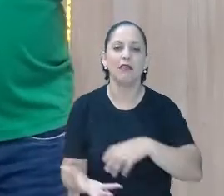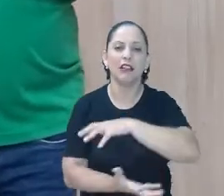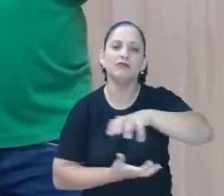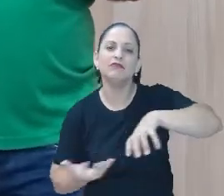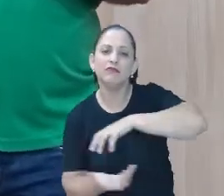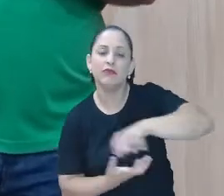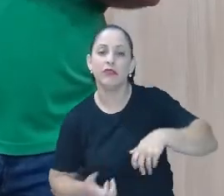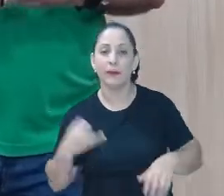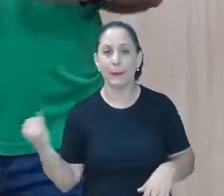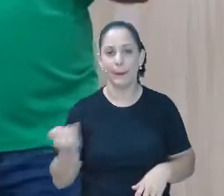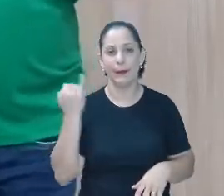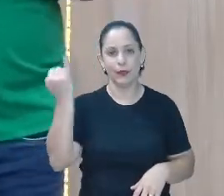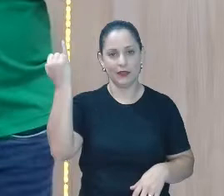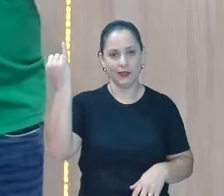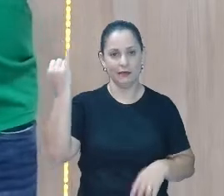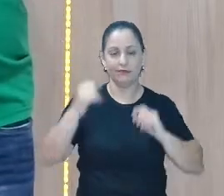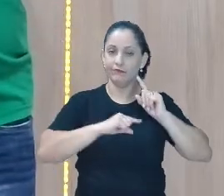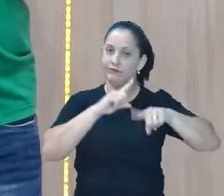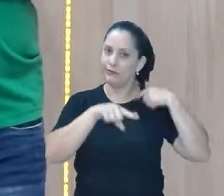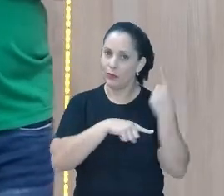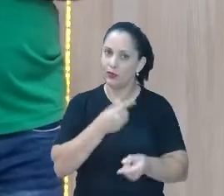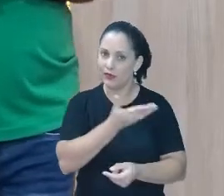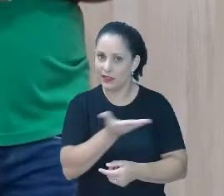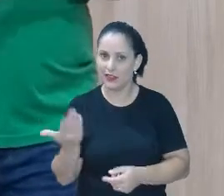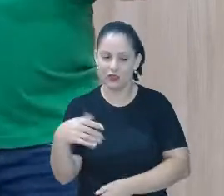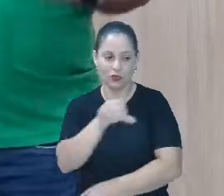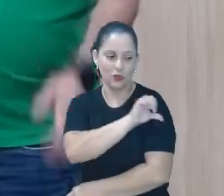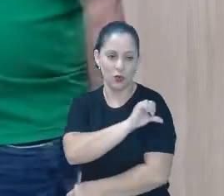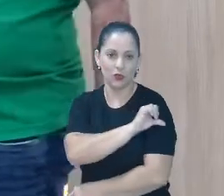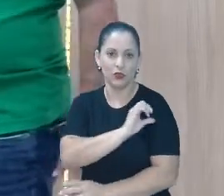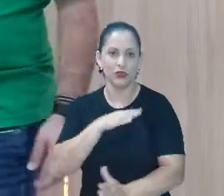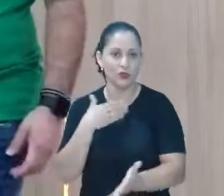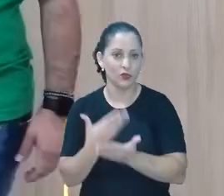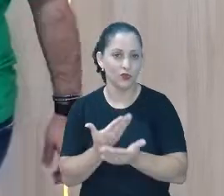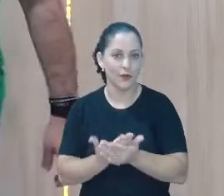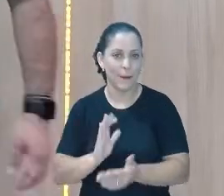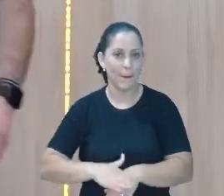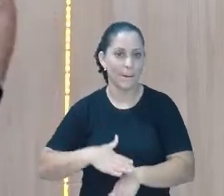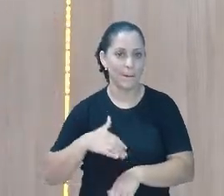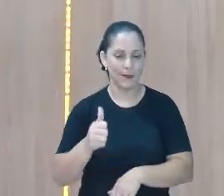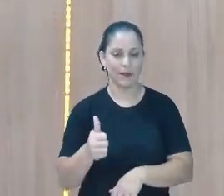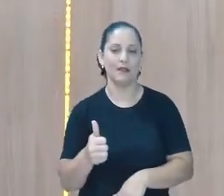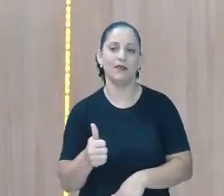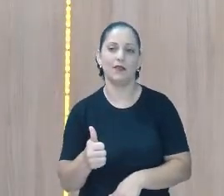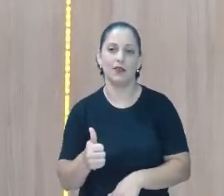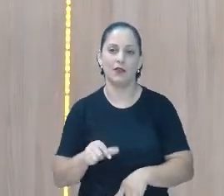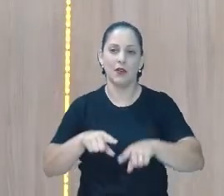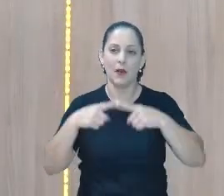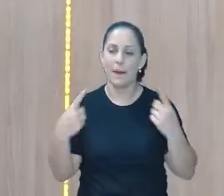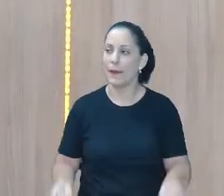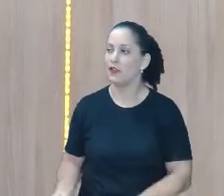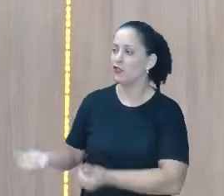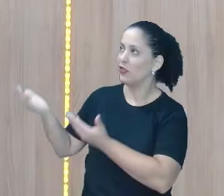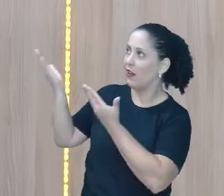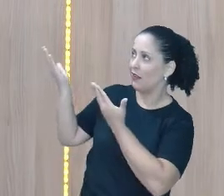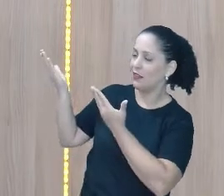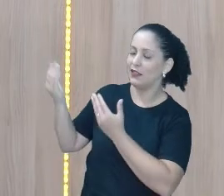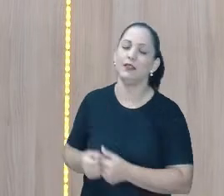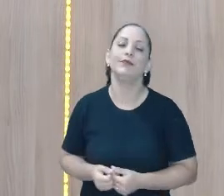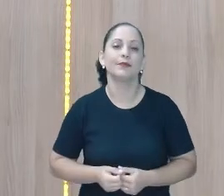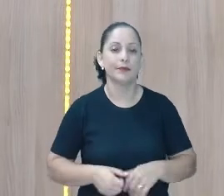Mundial, e vocês vão estudar isso quando estiverem no 9º ano, essa ilha, ela